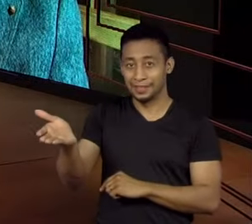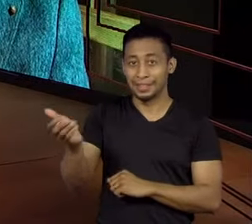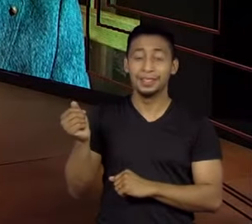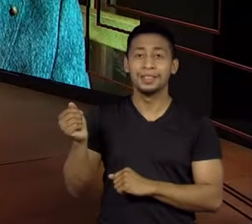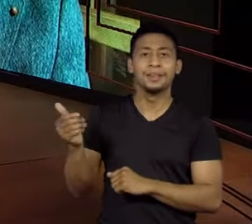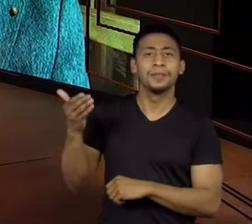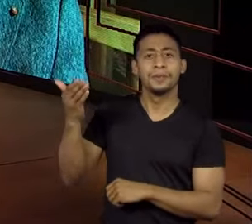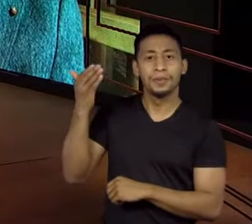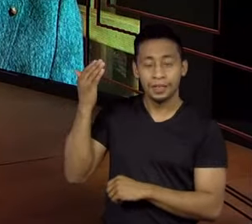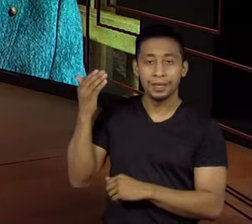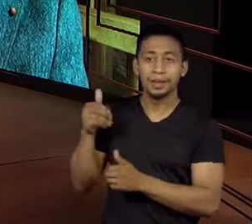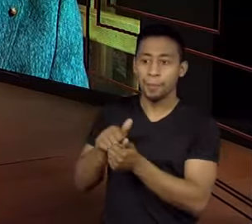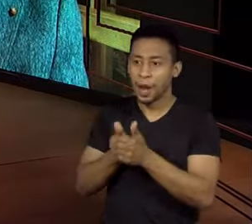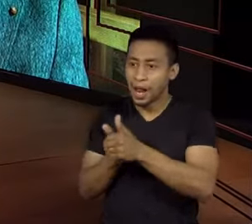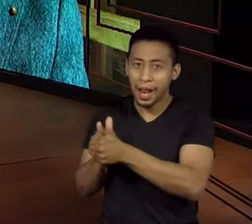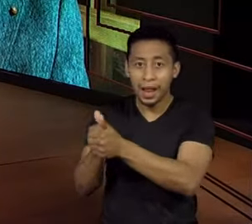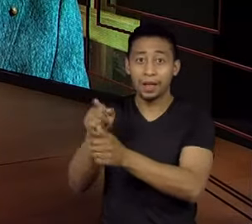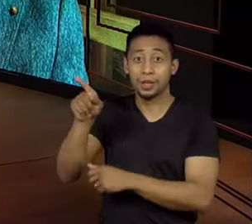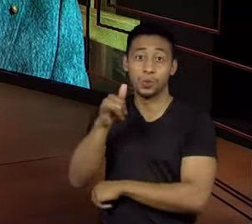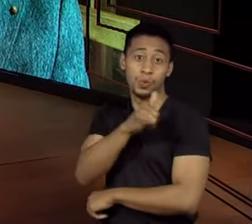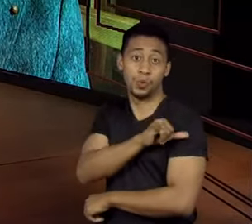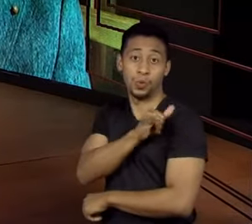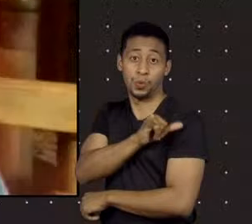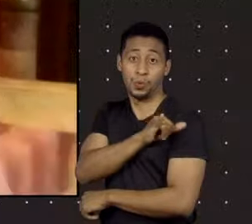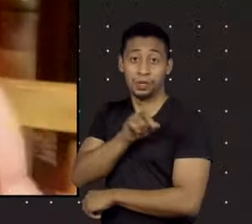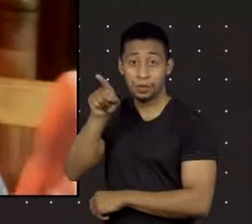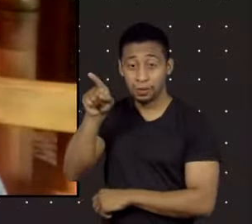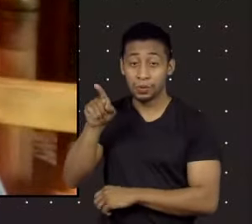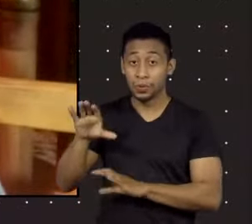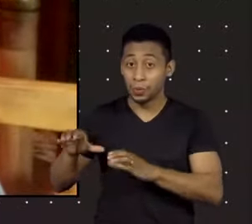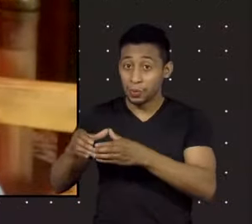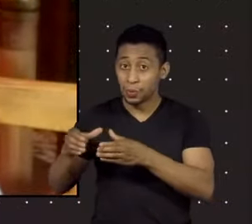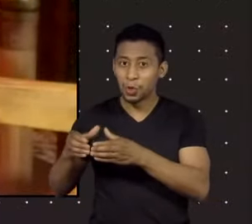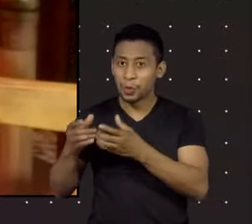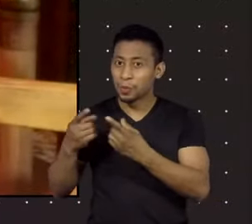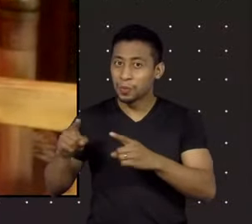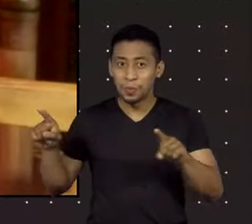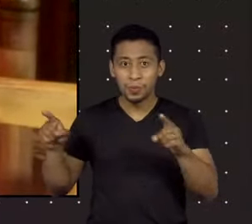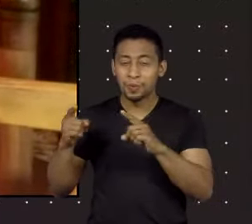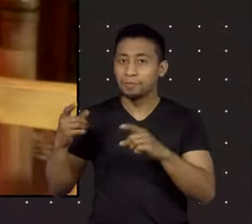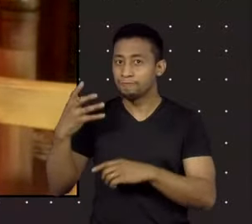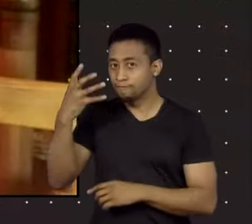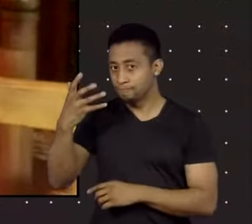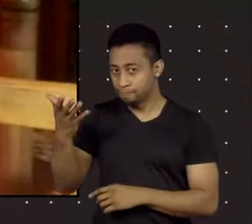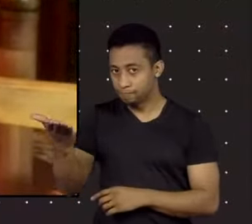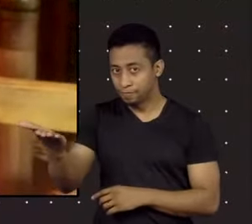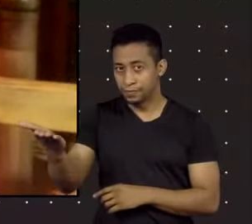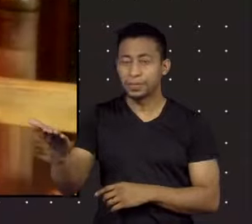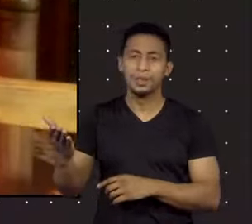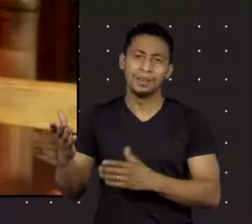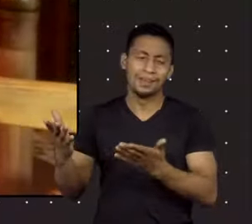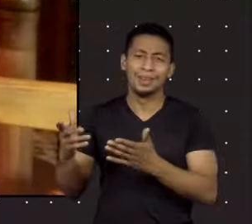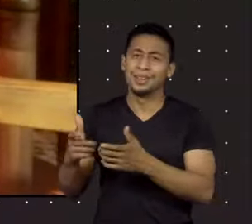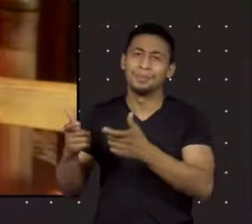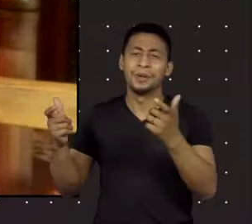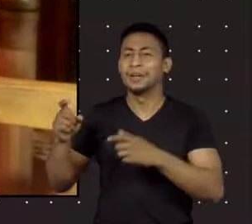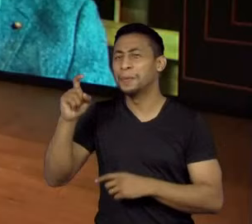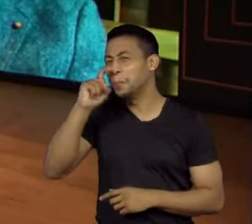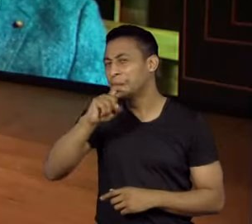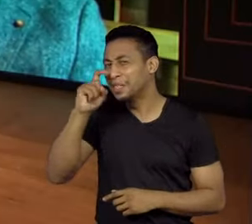foi quando ele foi perseguido no Rio de Janeiro pelos chamados musicólogos da época, que diziam que era uma grande mentira, que aquela música